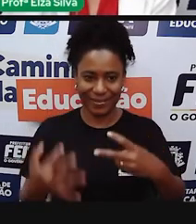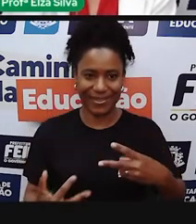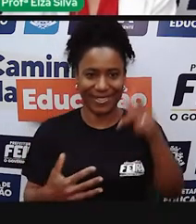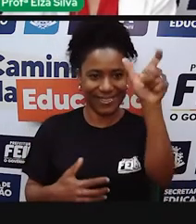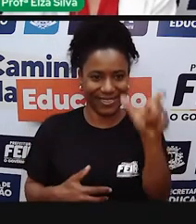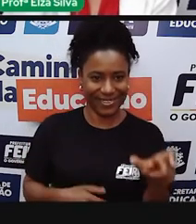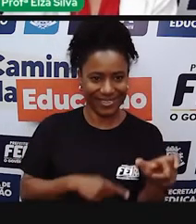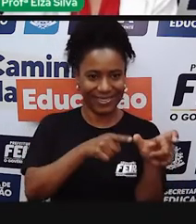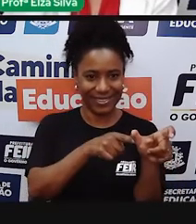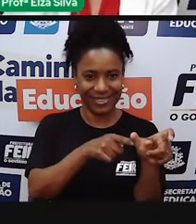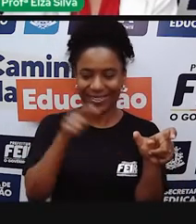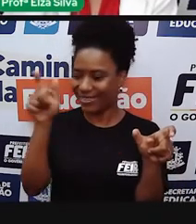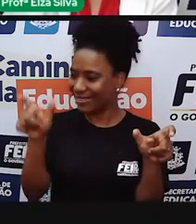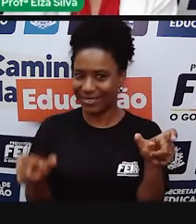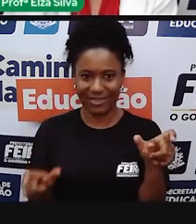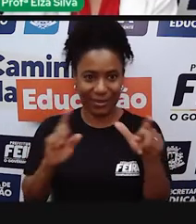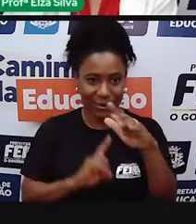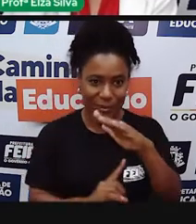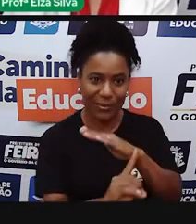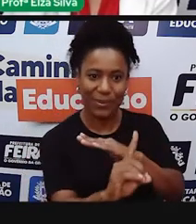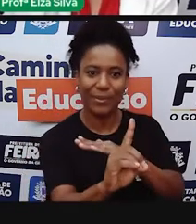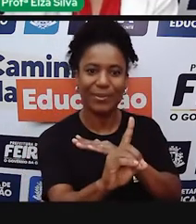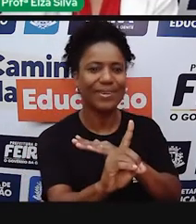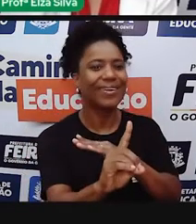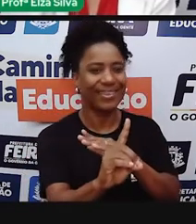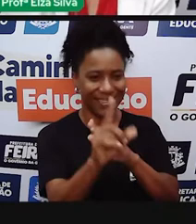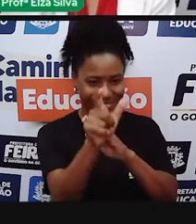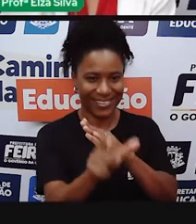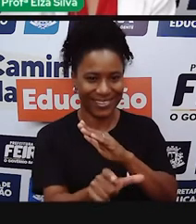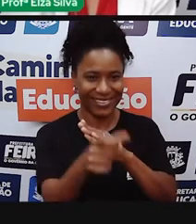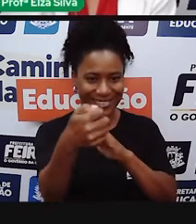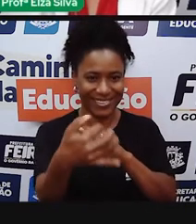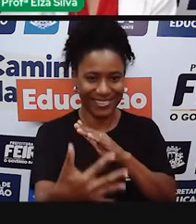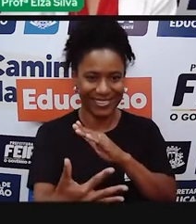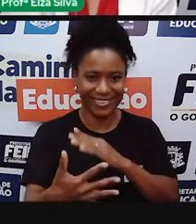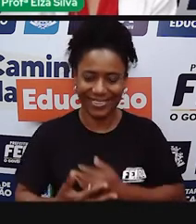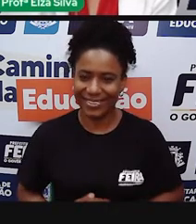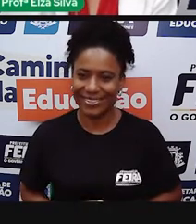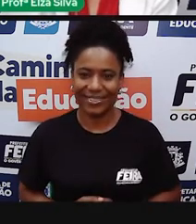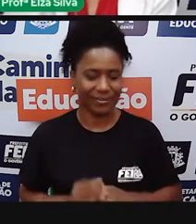please. Só um minutinho, por favor. So,